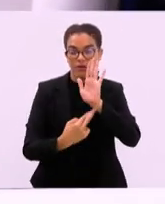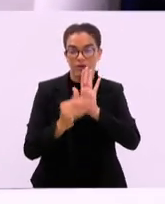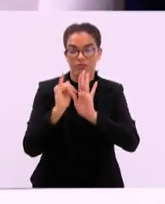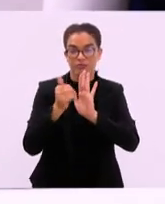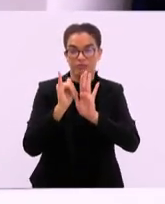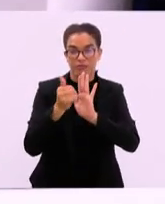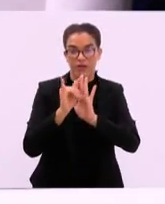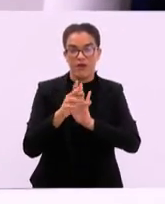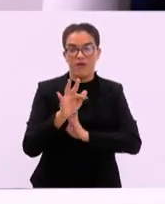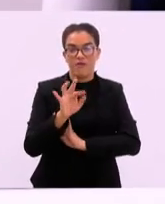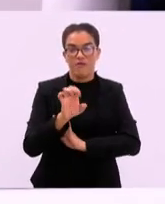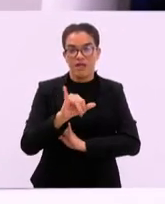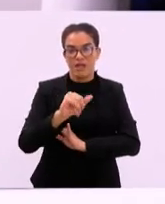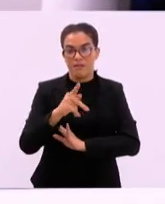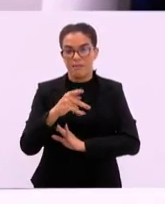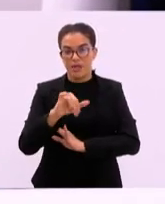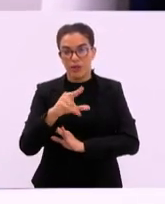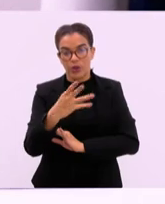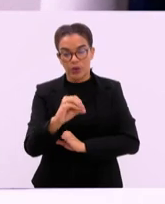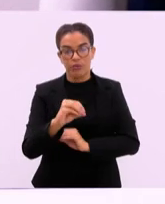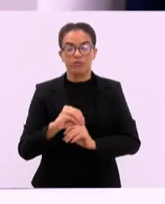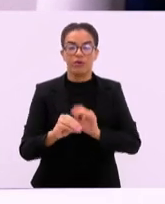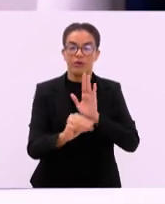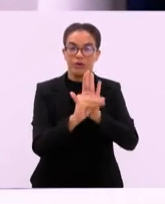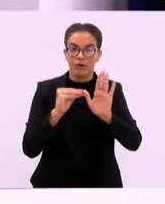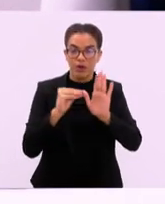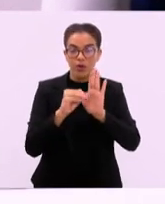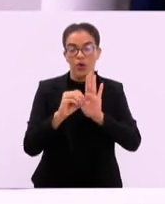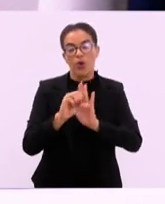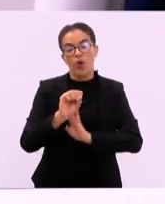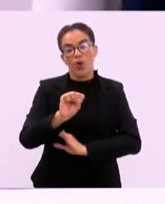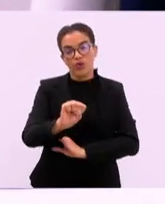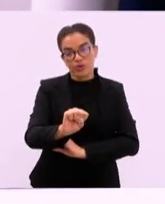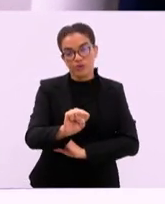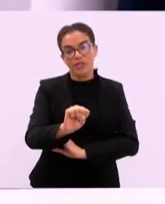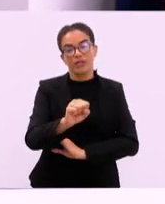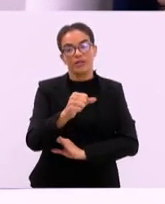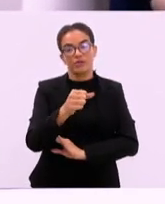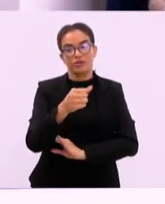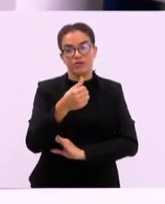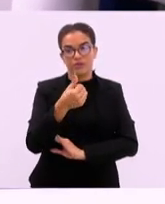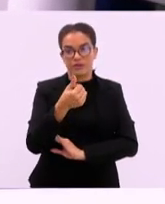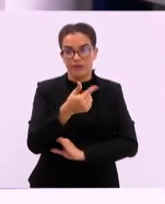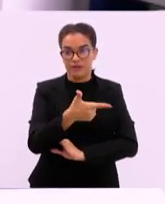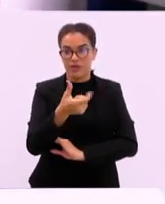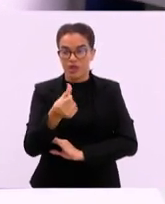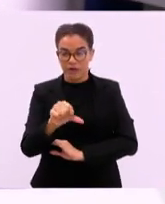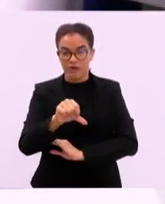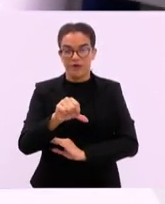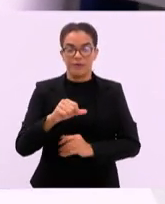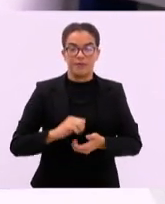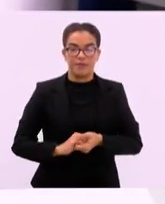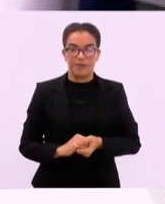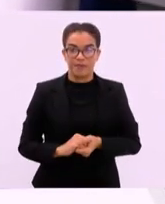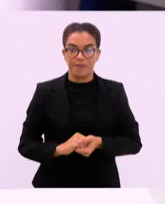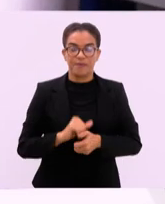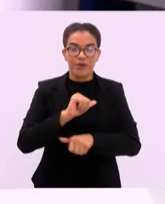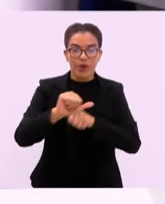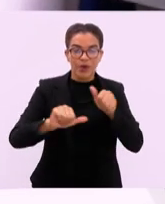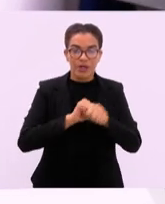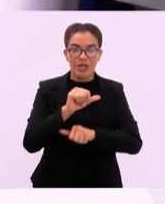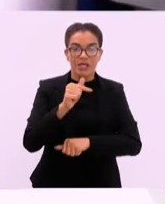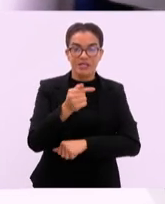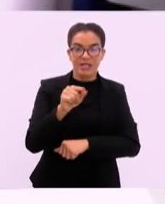Raves. Emenda ao plenário ao projeto de lei número 822, de 19, de autoria do deputado Márcio Canella, que altera a lei